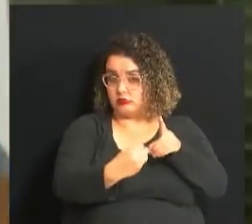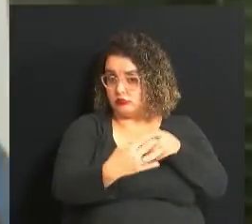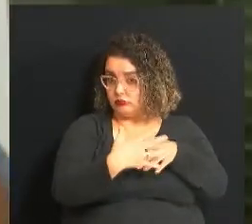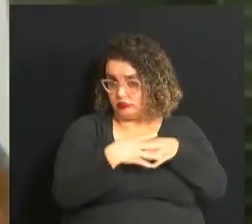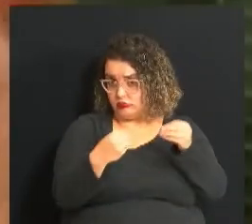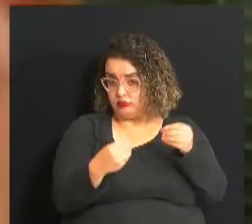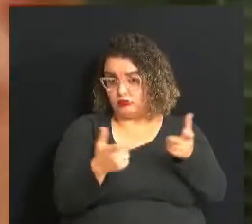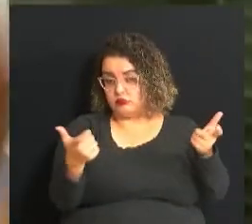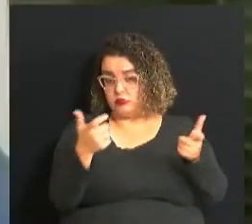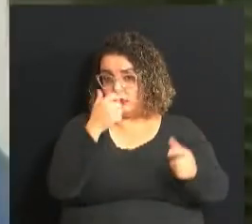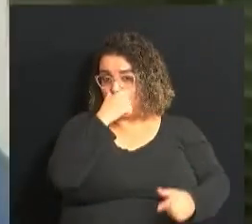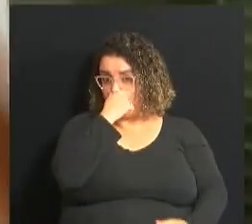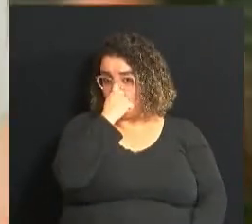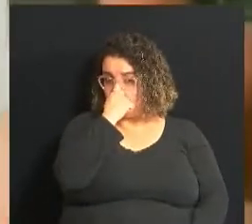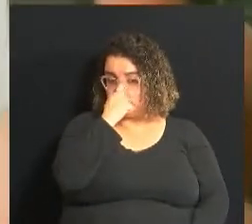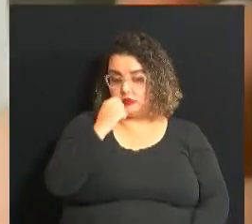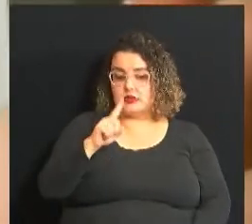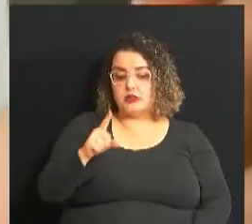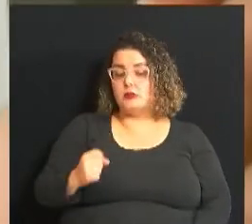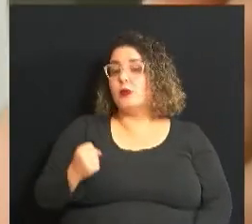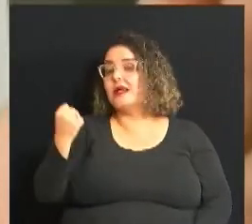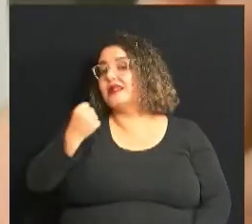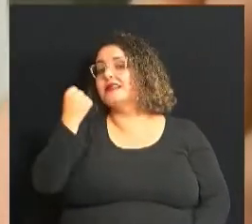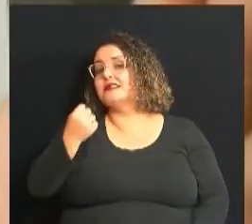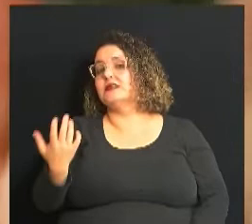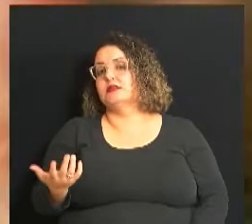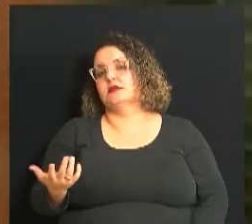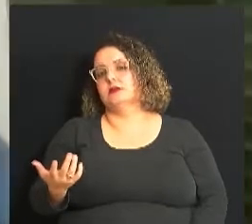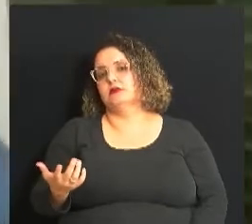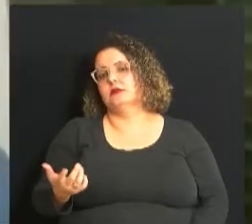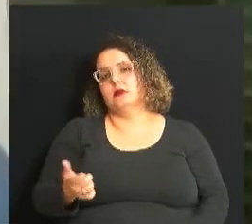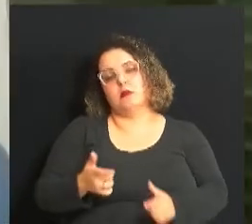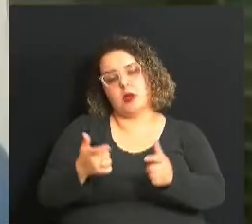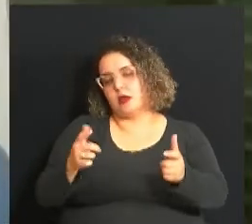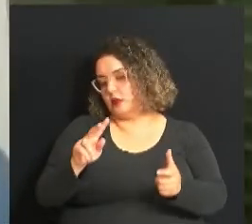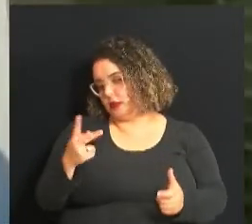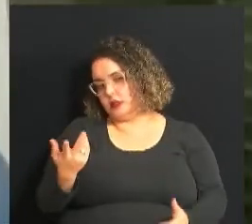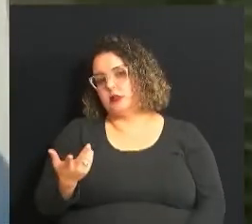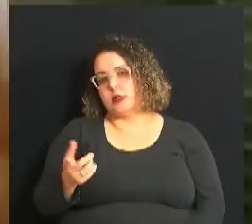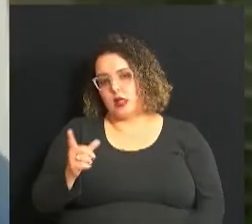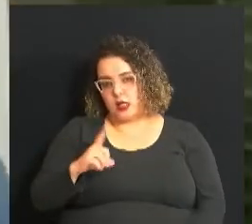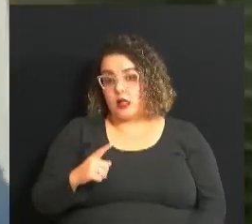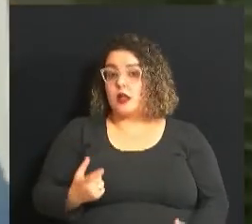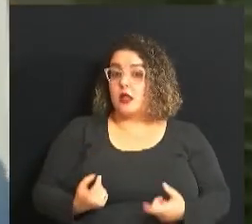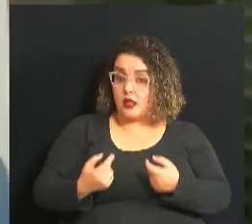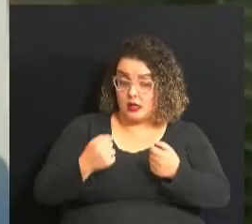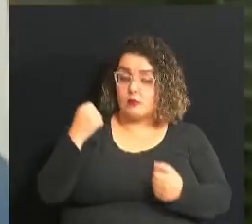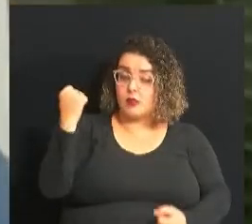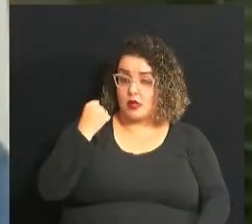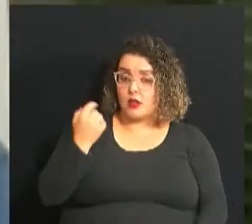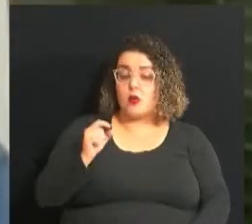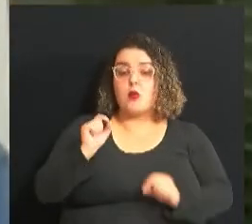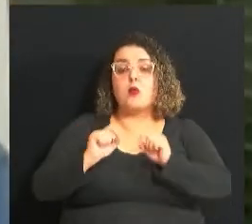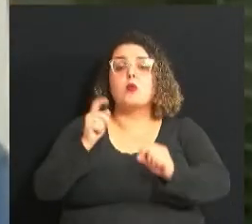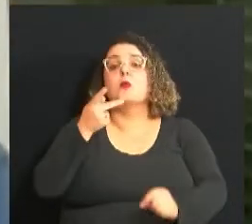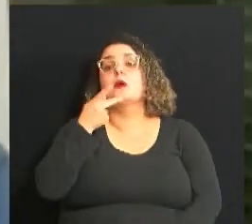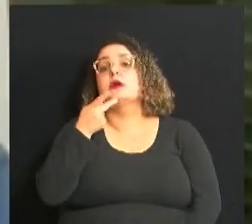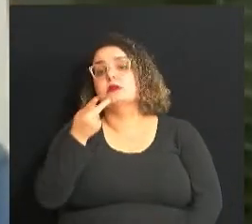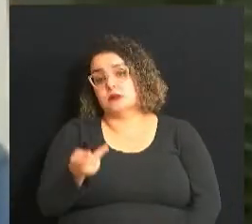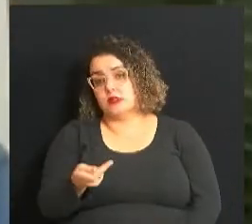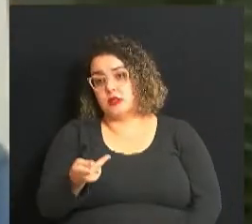Então, ele não é tão agressivo em boa parte das vezes. Né? Existem os cânceres agressivos. Então, o que nós estamos dizendo?